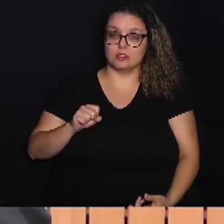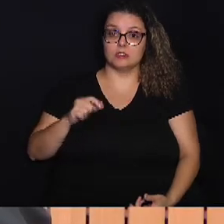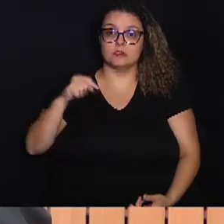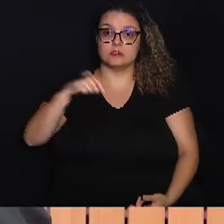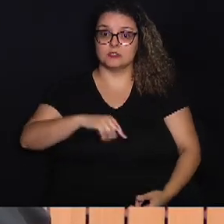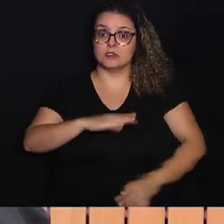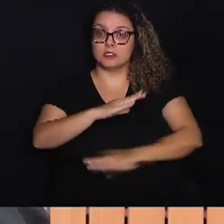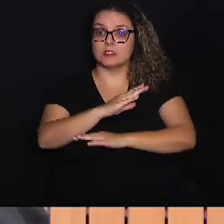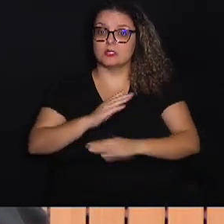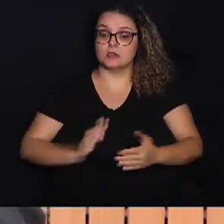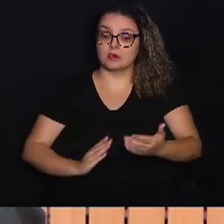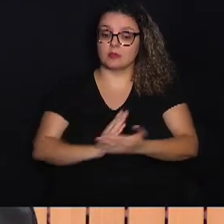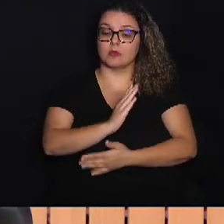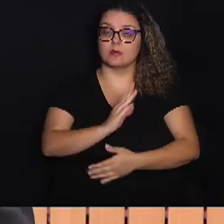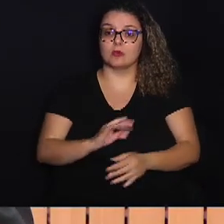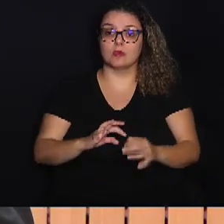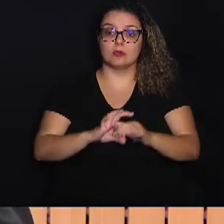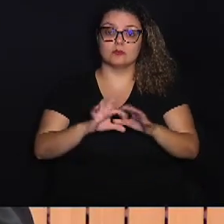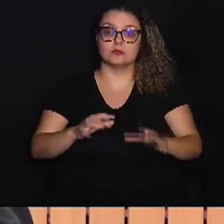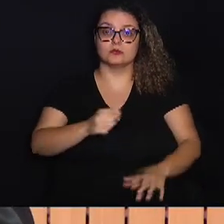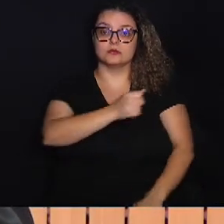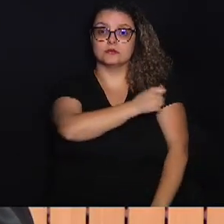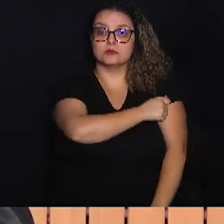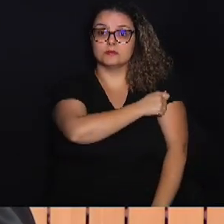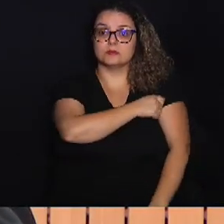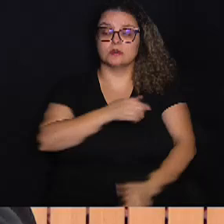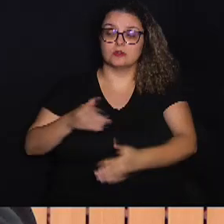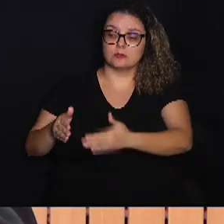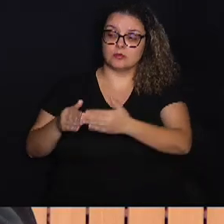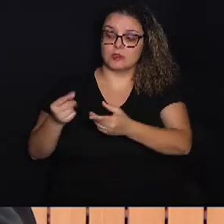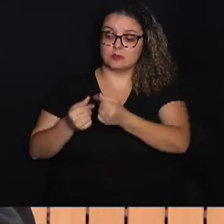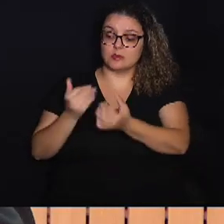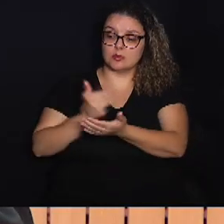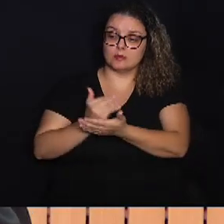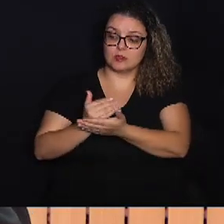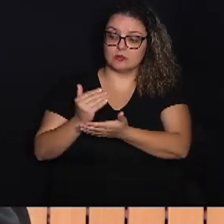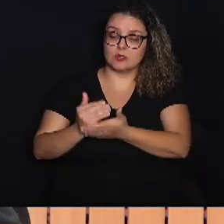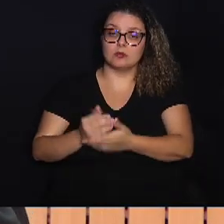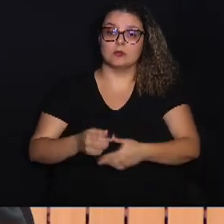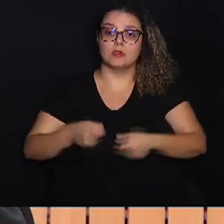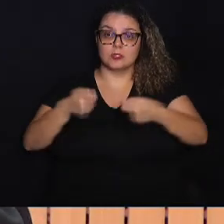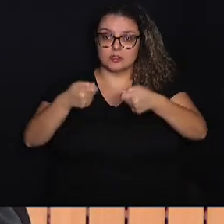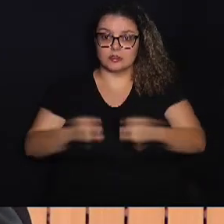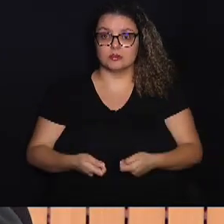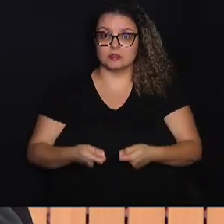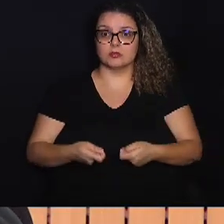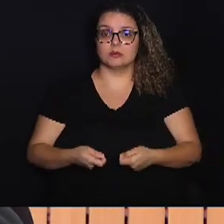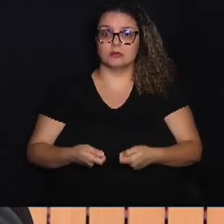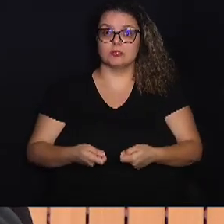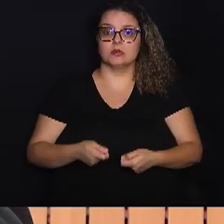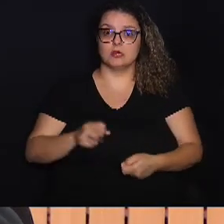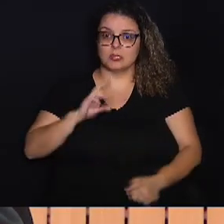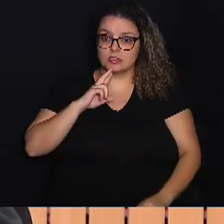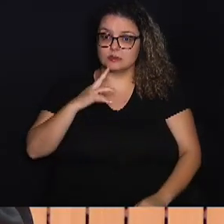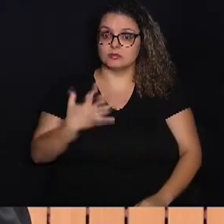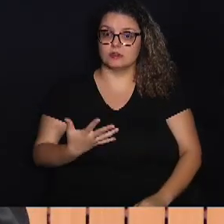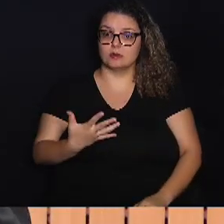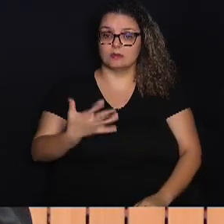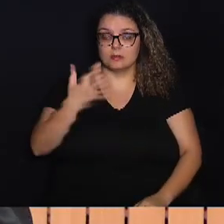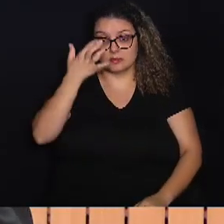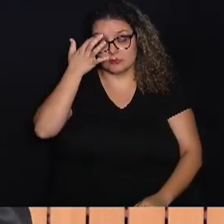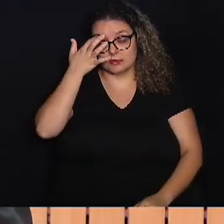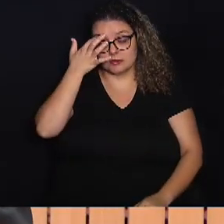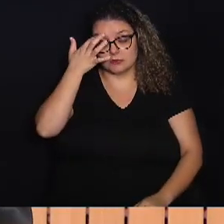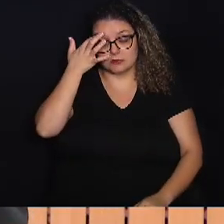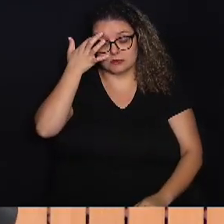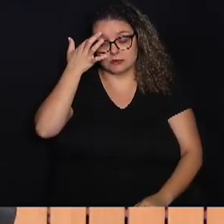ao prefeito para que contraísse empréstimo justamente para resolver essa questão então mais uma